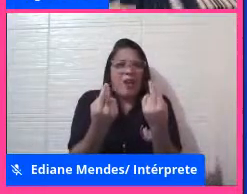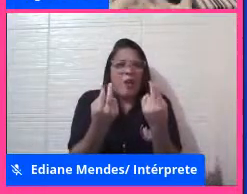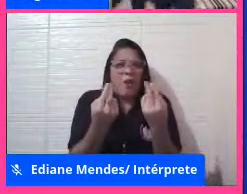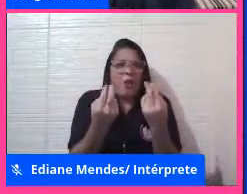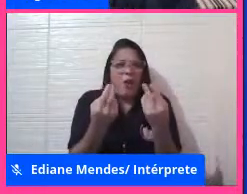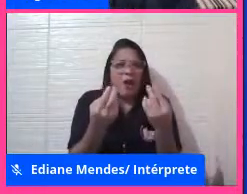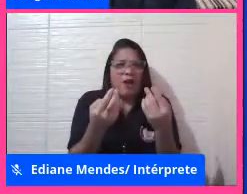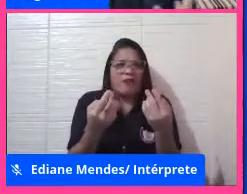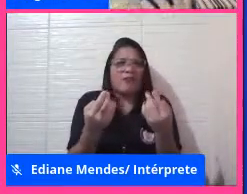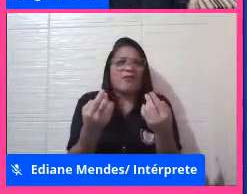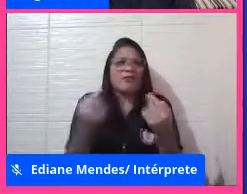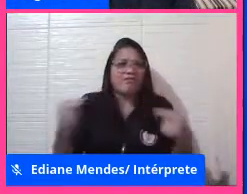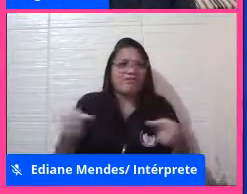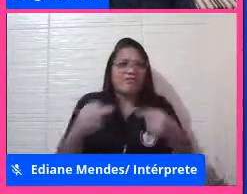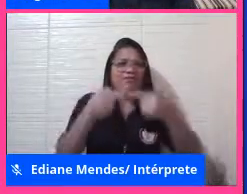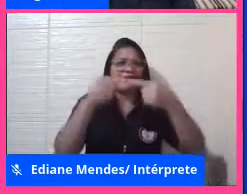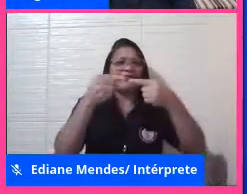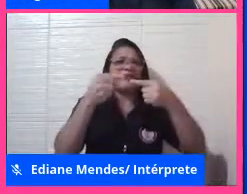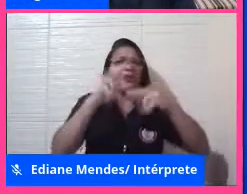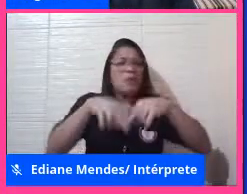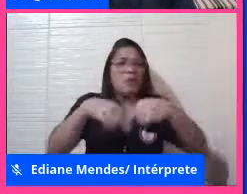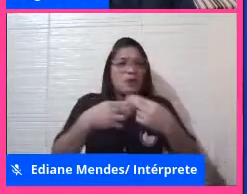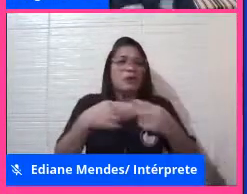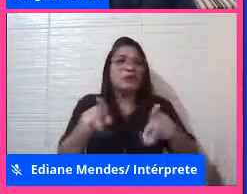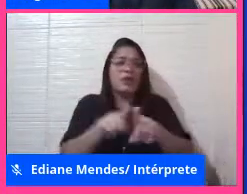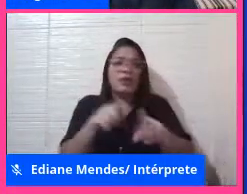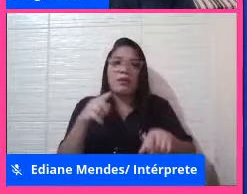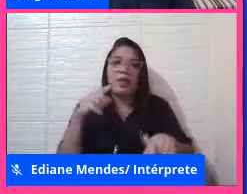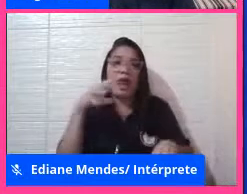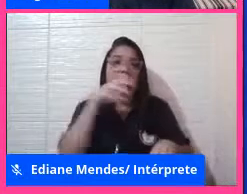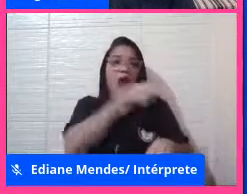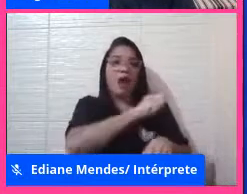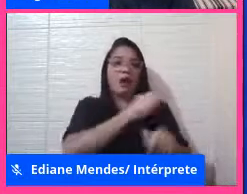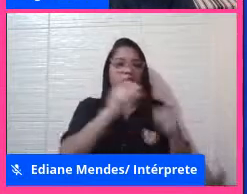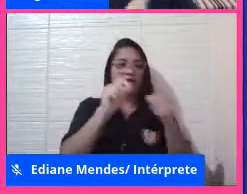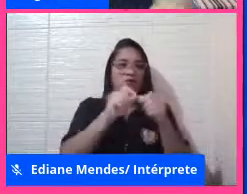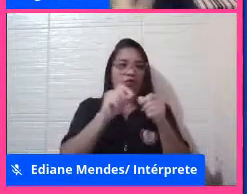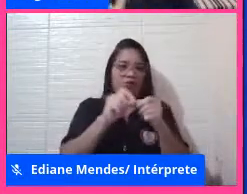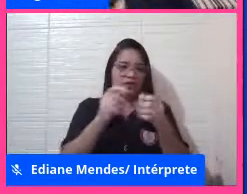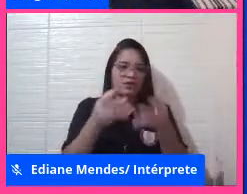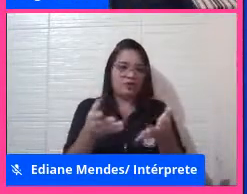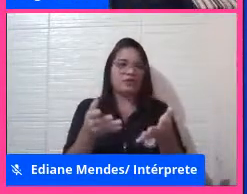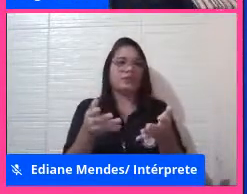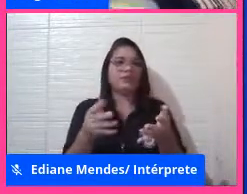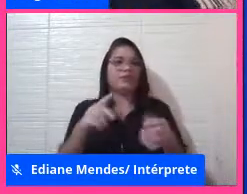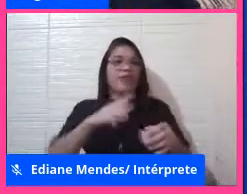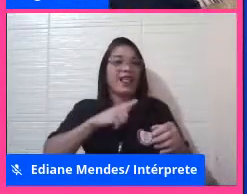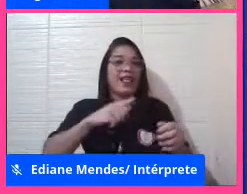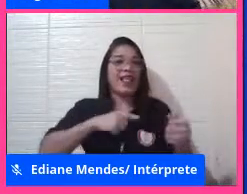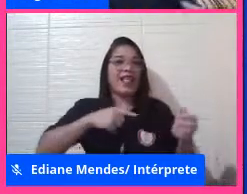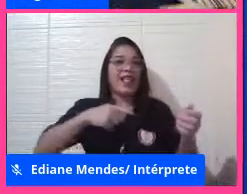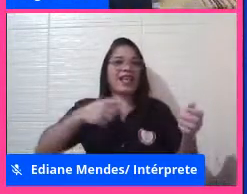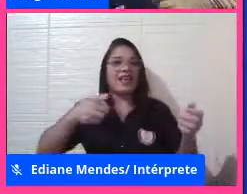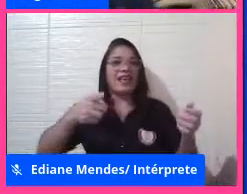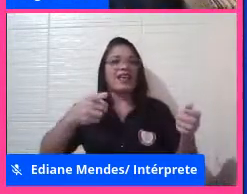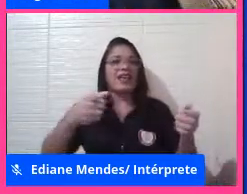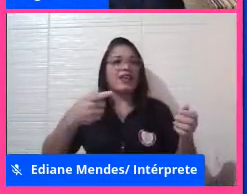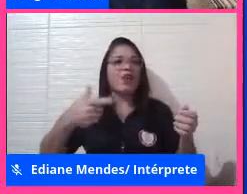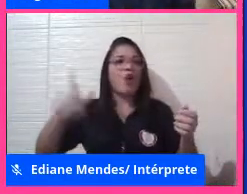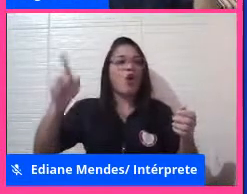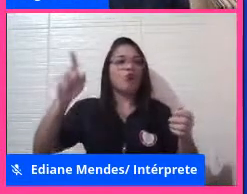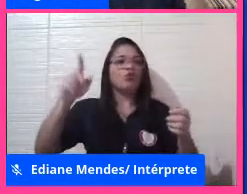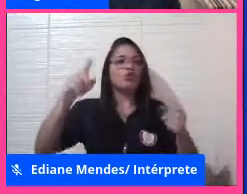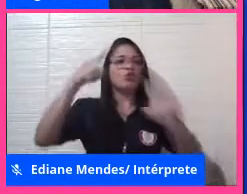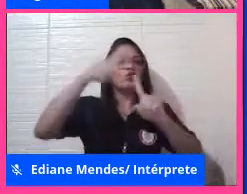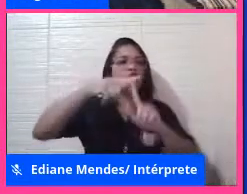auxilia, te dá velocidade, te ajuda a criar esse tipo de produto. Então, a gente tem guitarra aqui, uma mini guitarra, temos engrenagens, tem